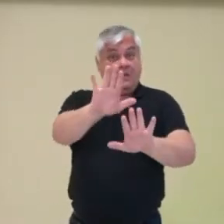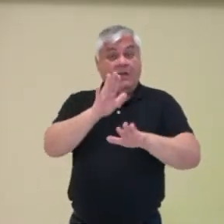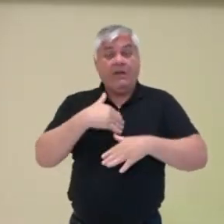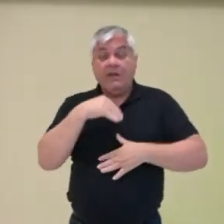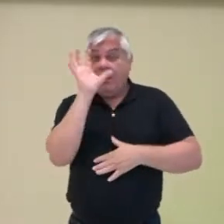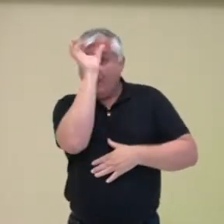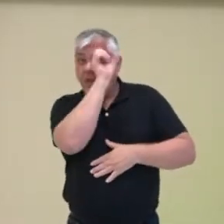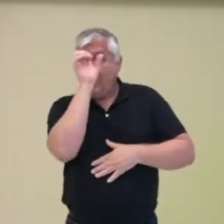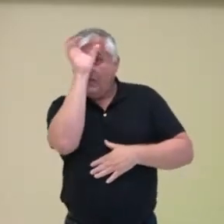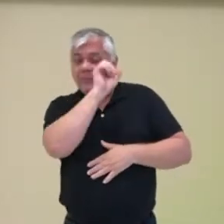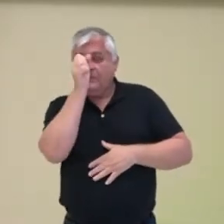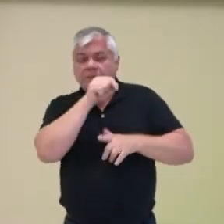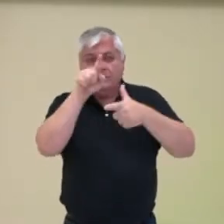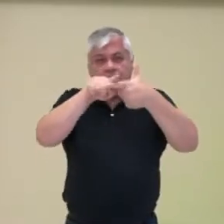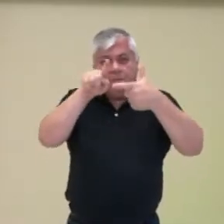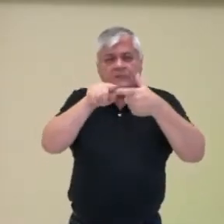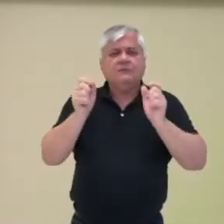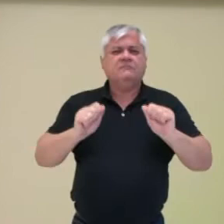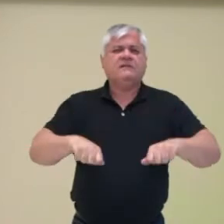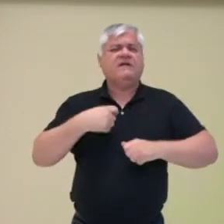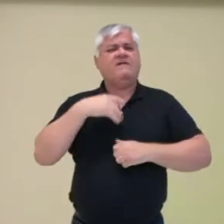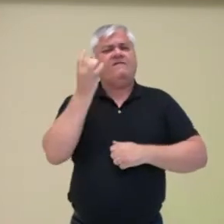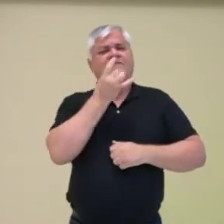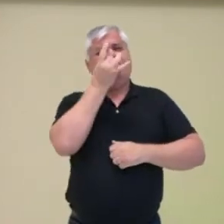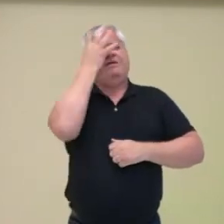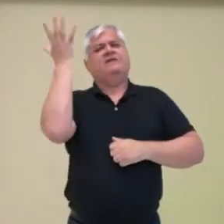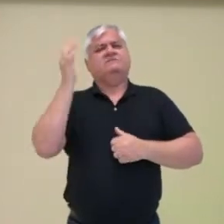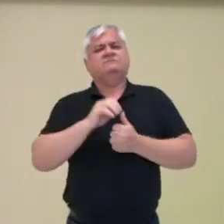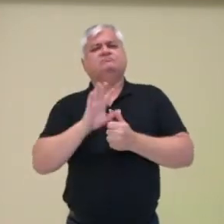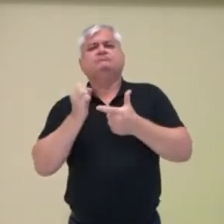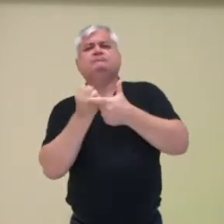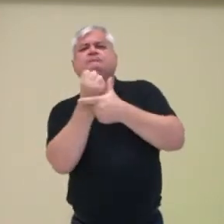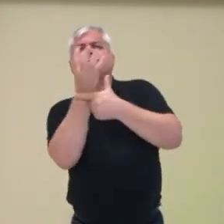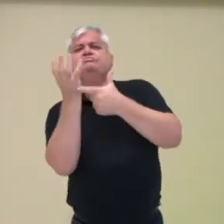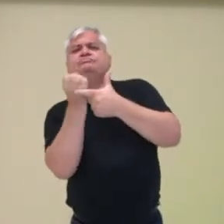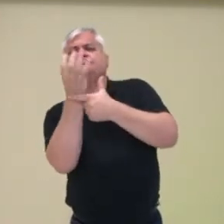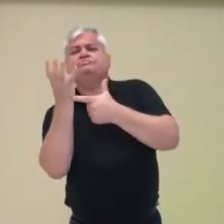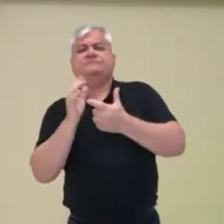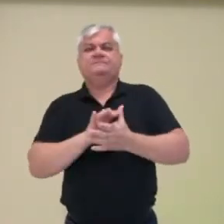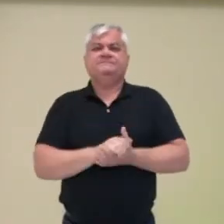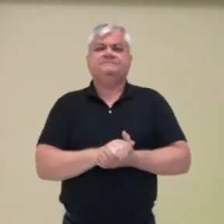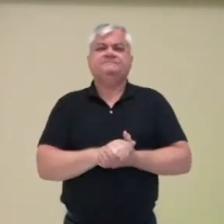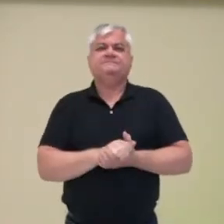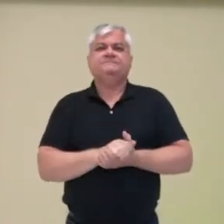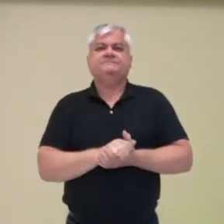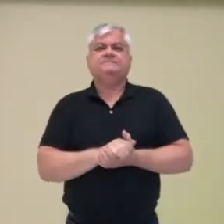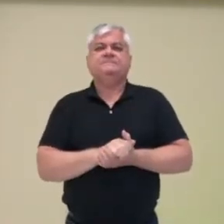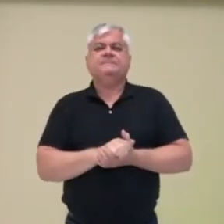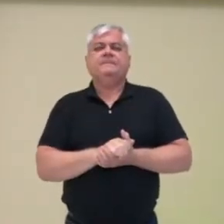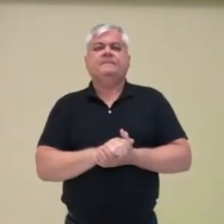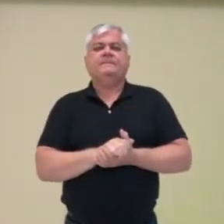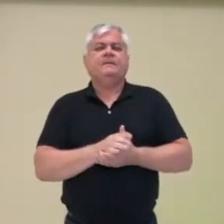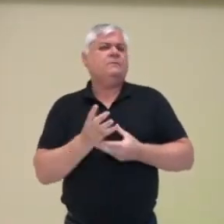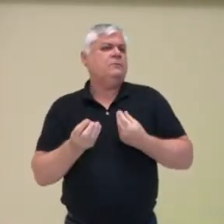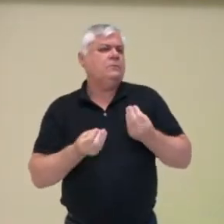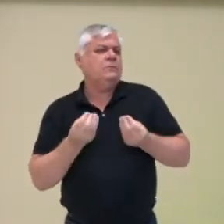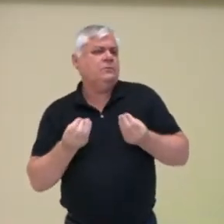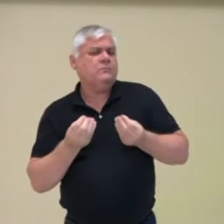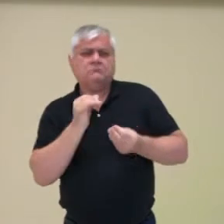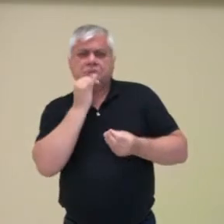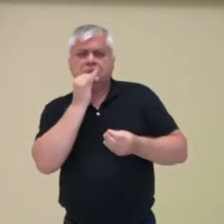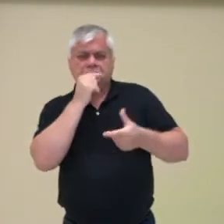fica fácil de trabalhar com essas expressões. Como resolver